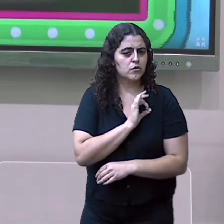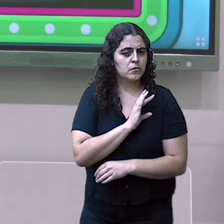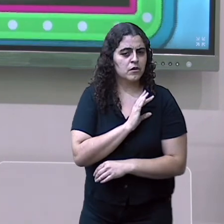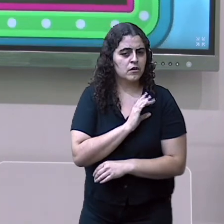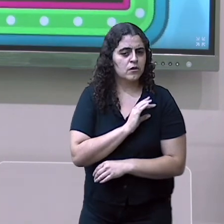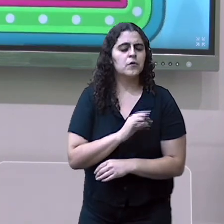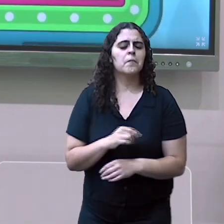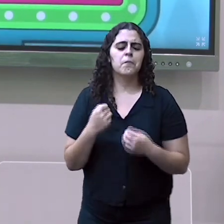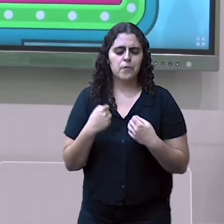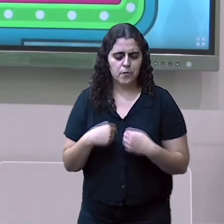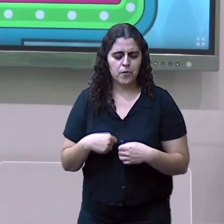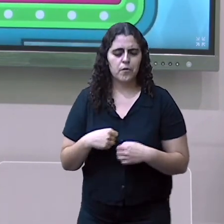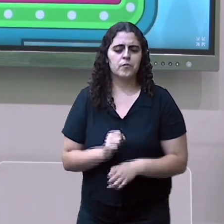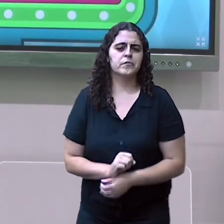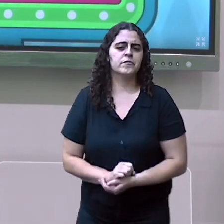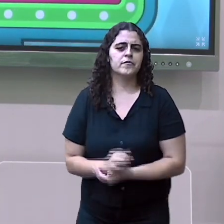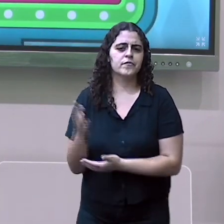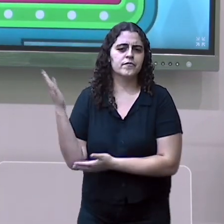Pode sim,